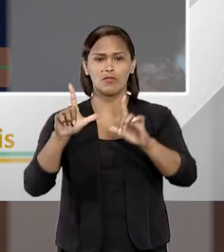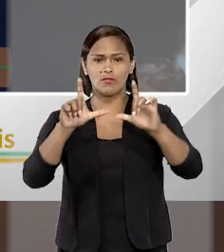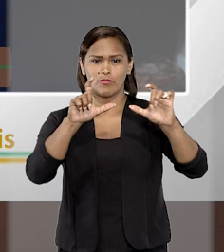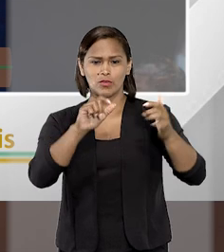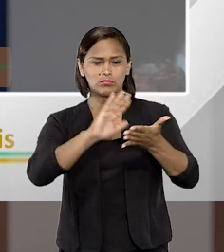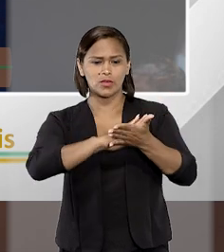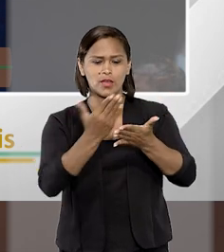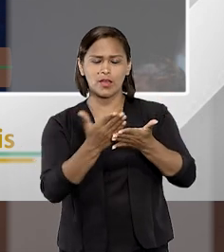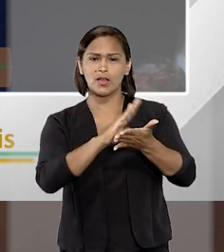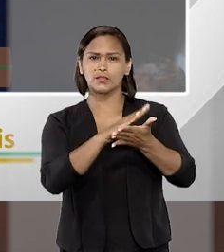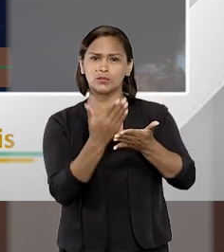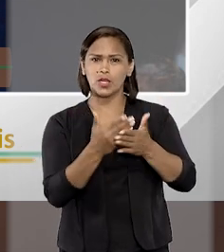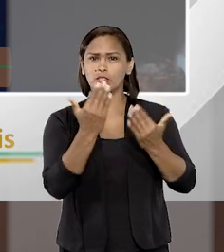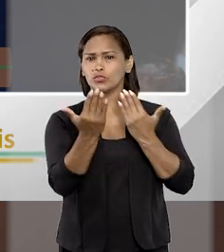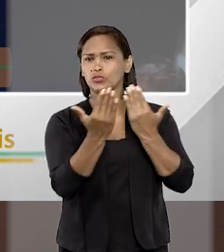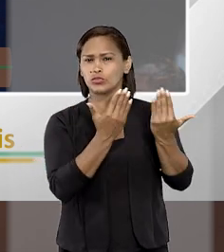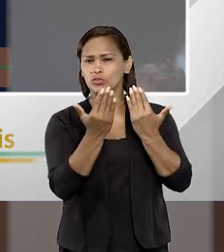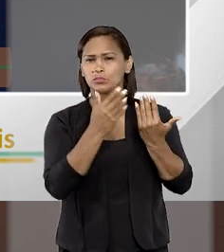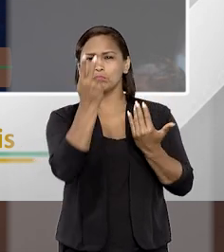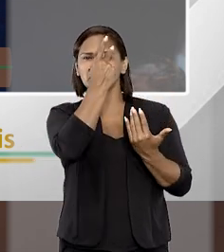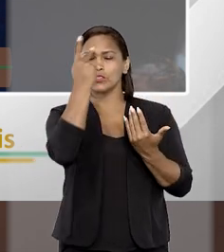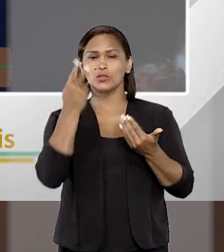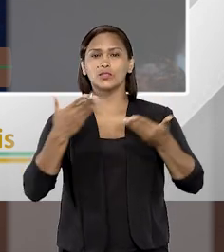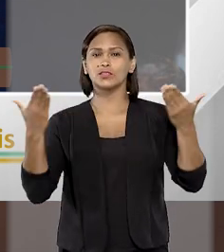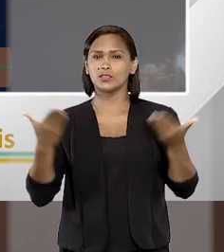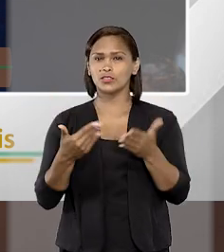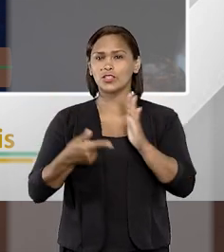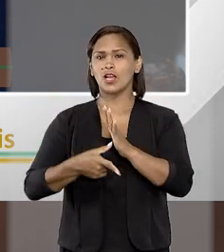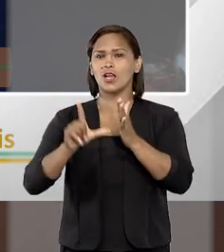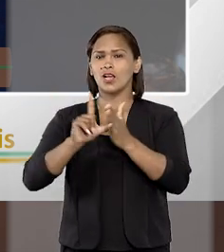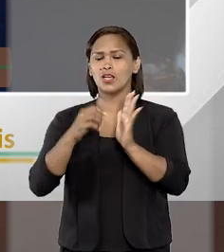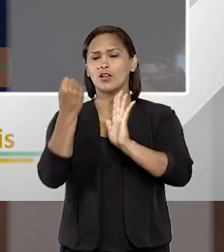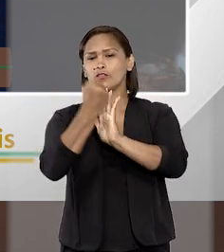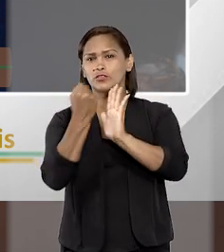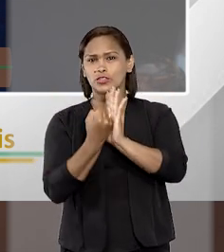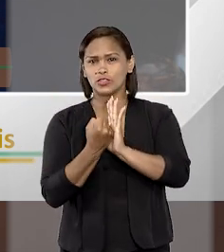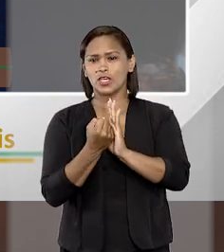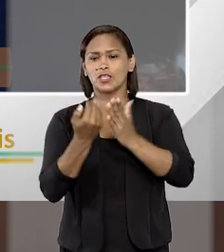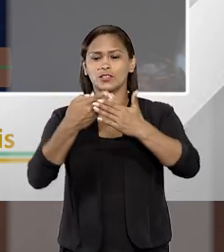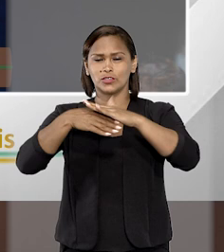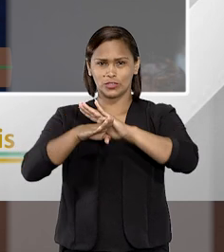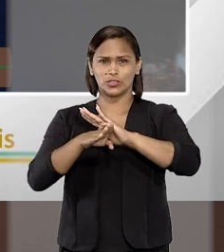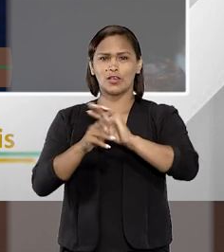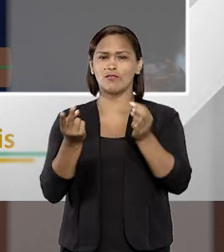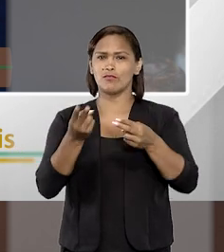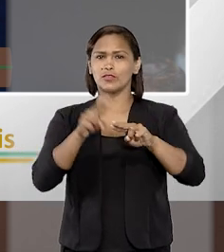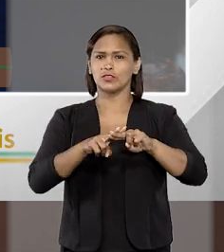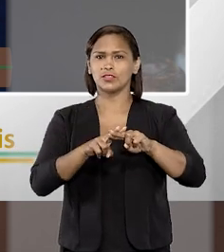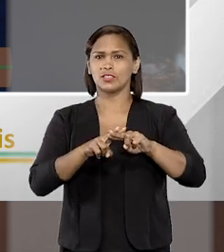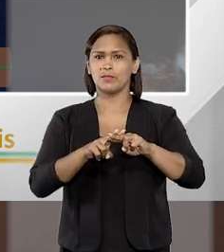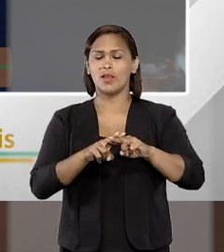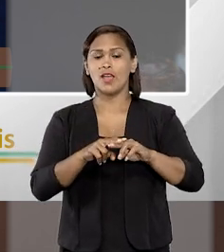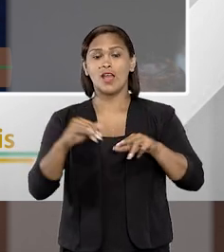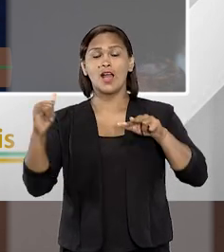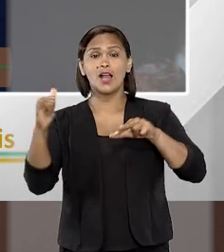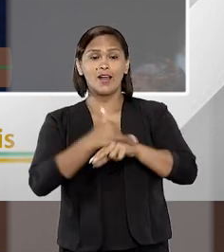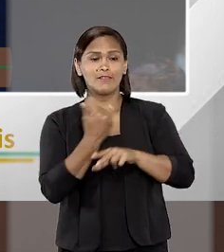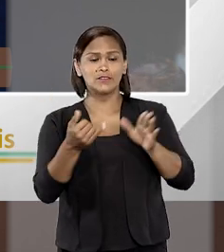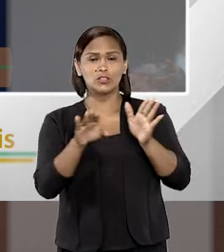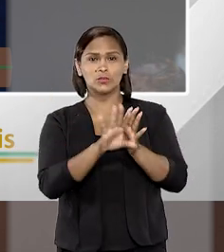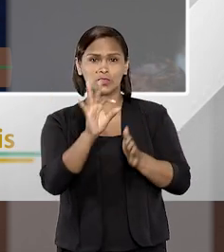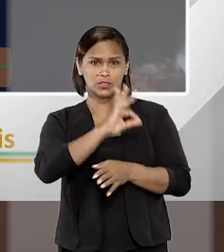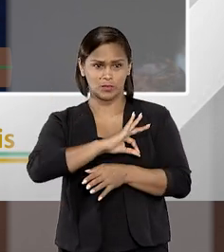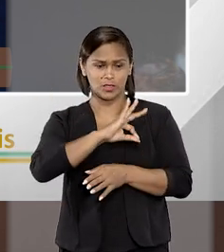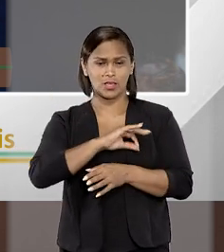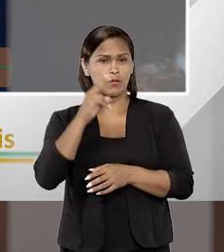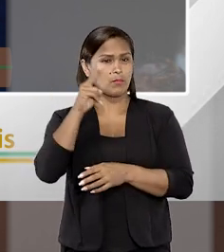fotográficos suspeitos de pessoas que já foram fechadas Cigano passagens pela polícia e quando a vítima Chega